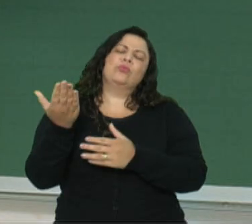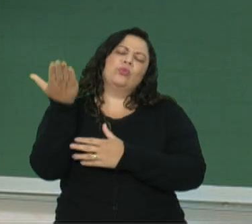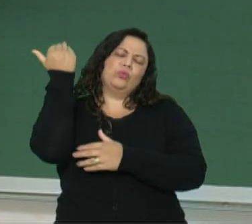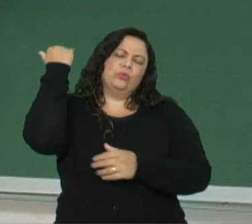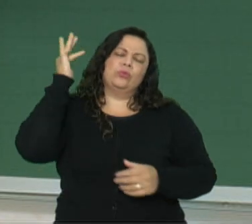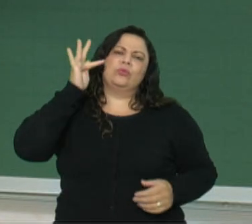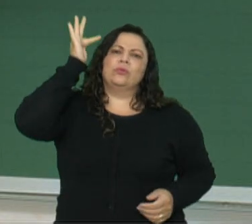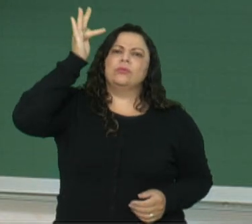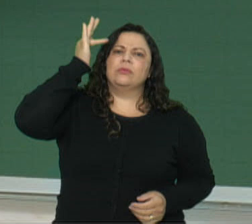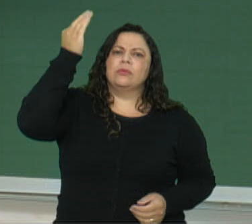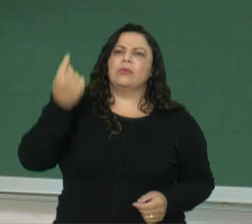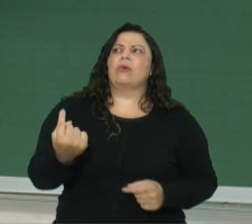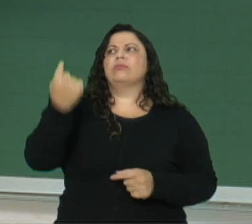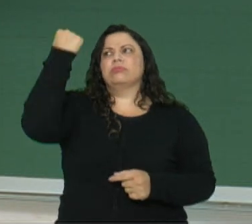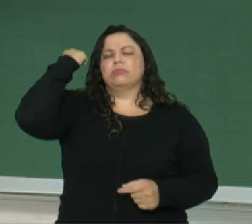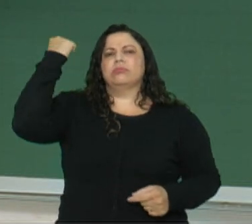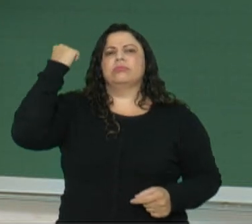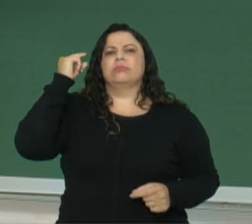Ele está